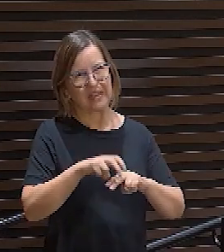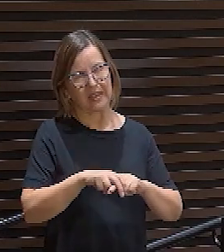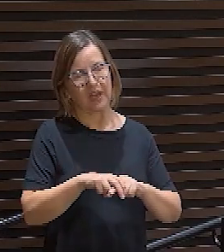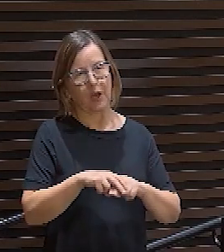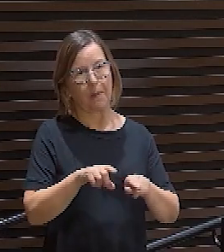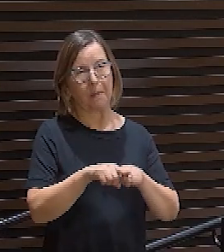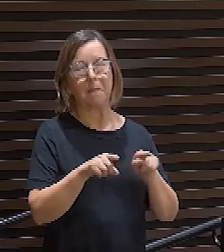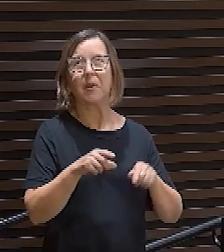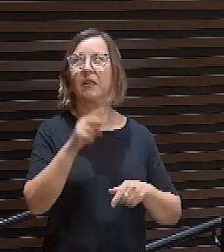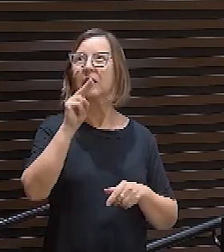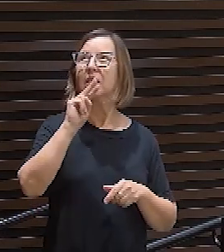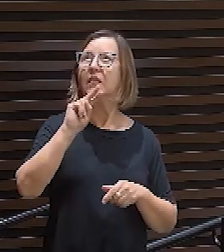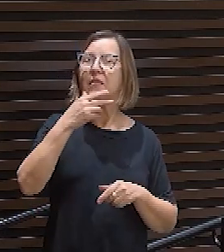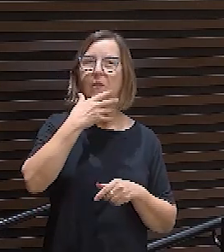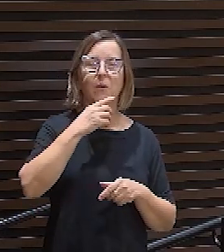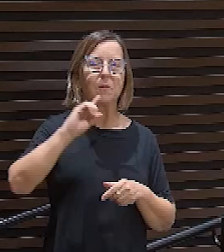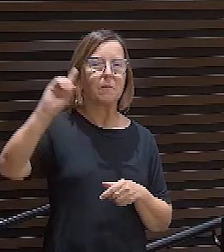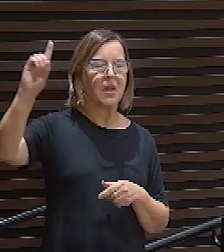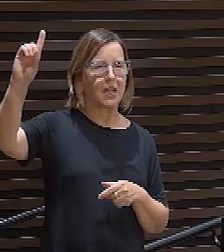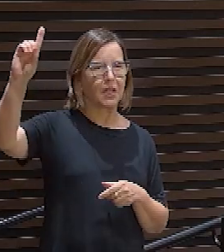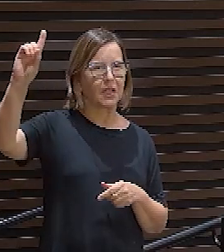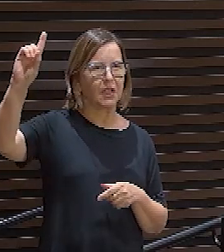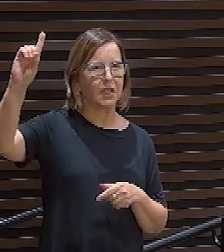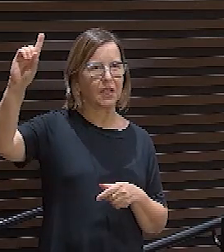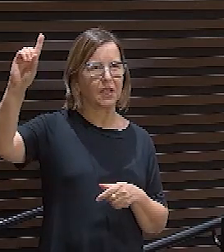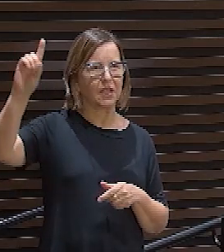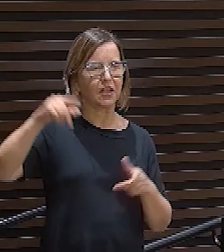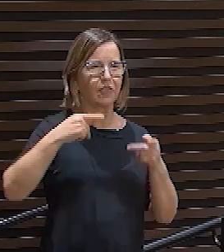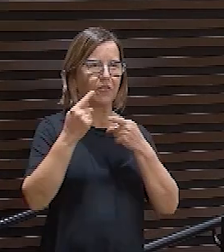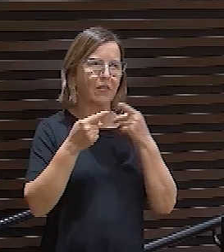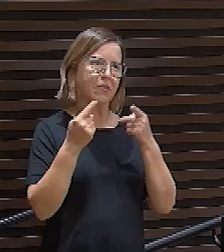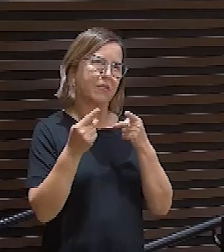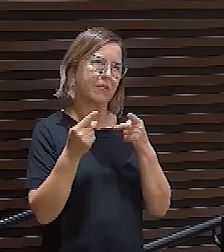pergunta, mas como uma afirmação: